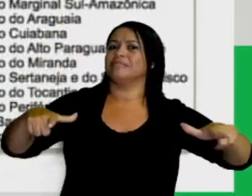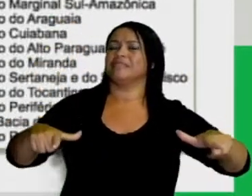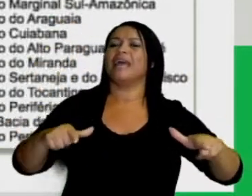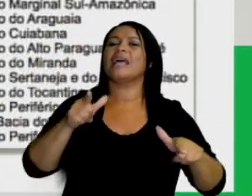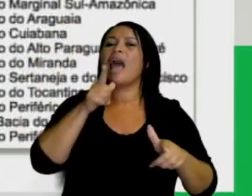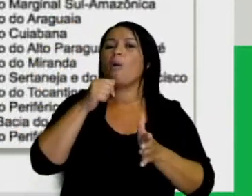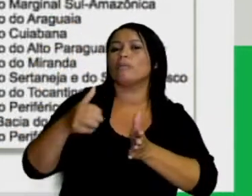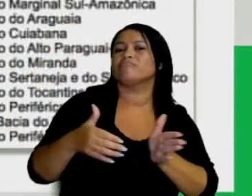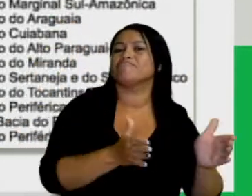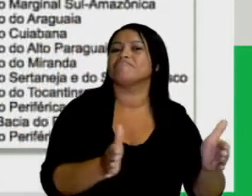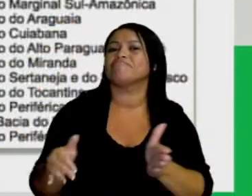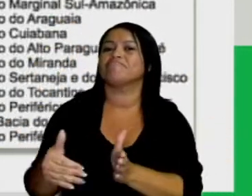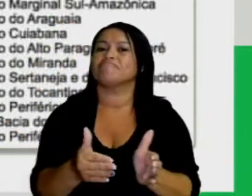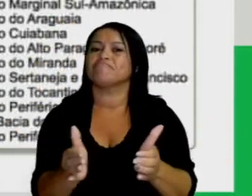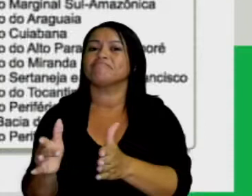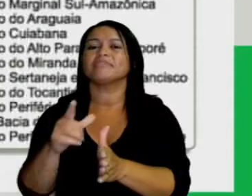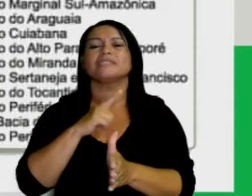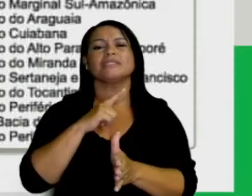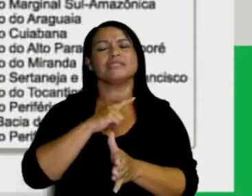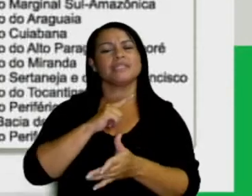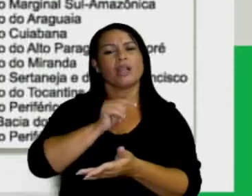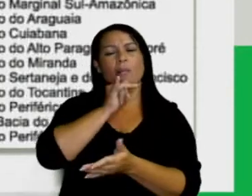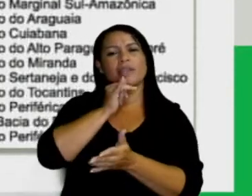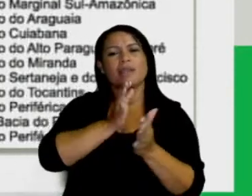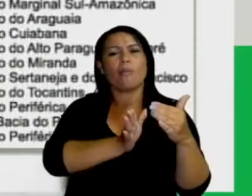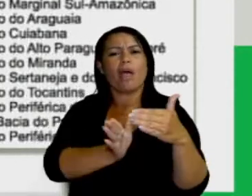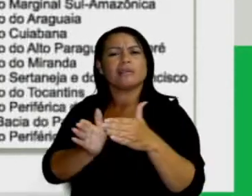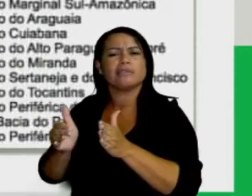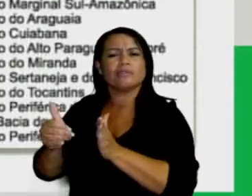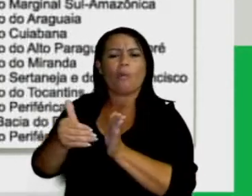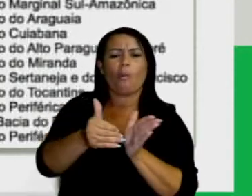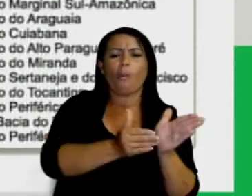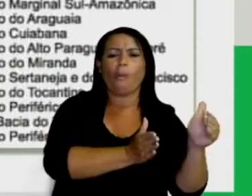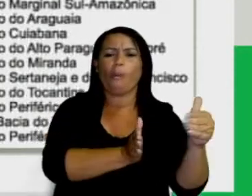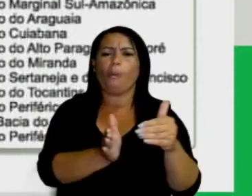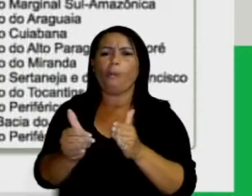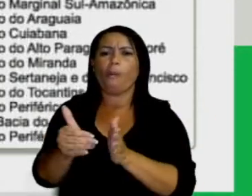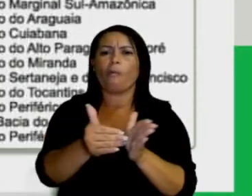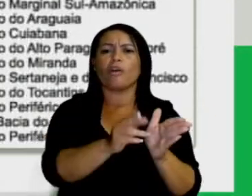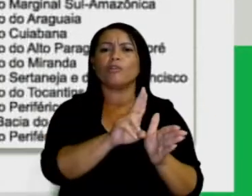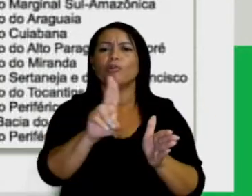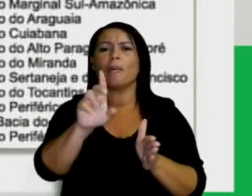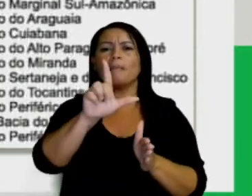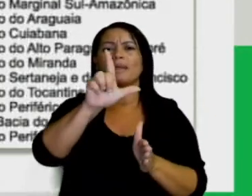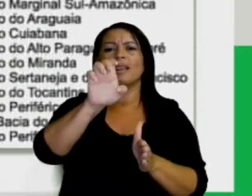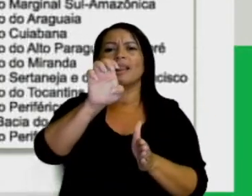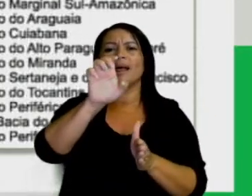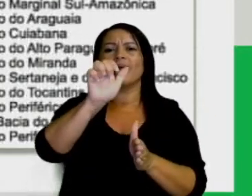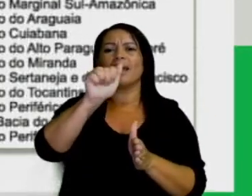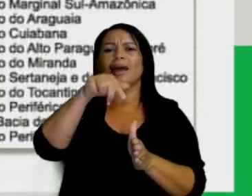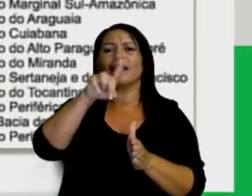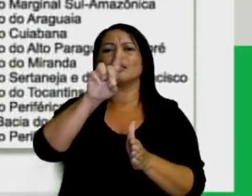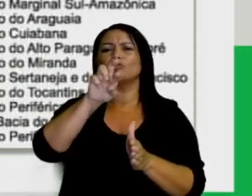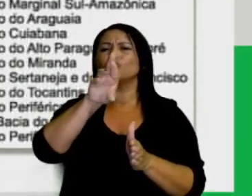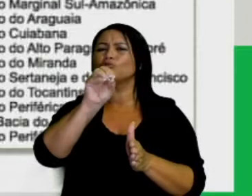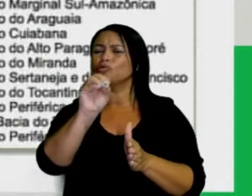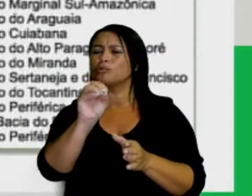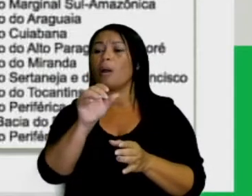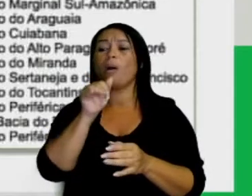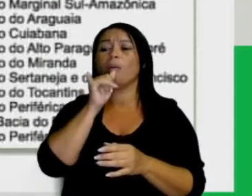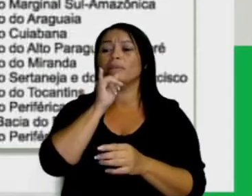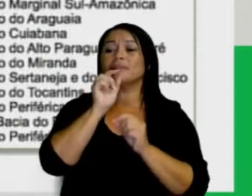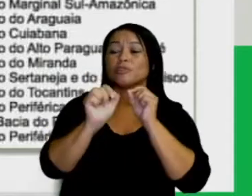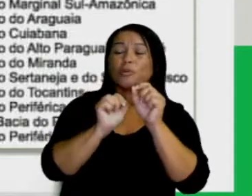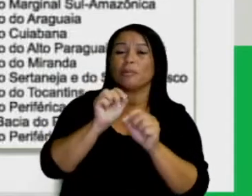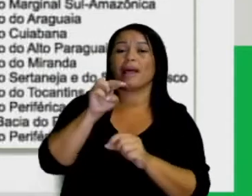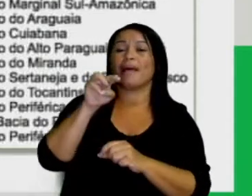rios. E aí, percebam, essas curvas que os rios fazem, a gente chama de meandro, tá? E por que existem meandros? Porque,